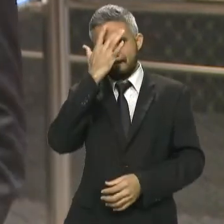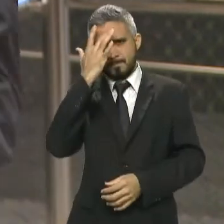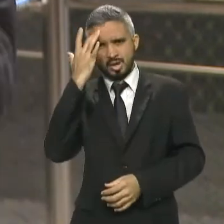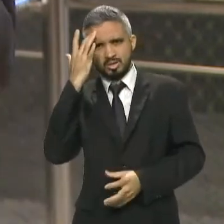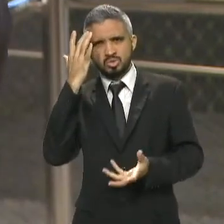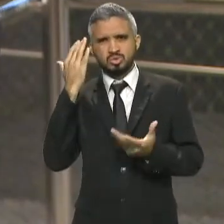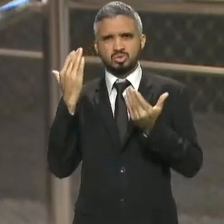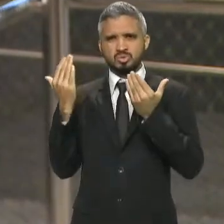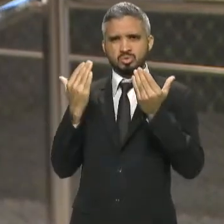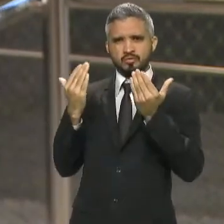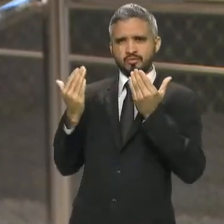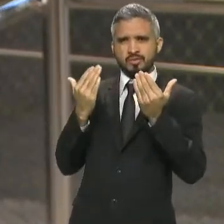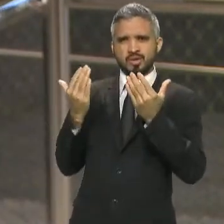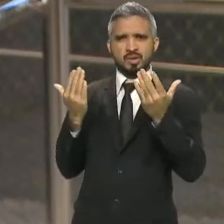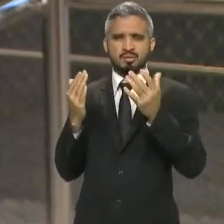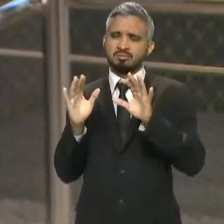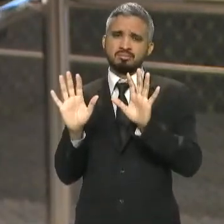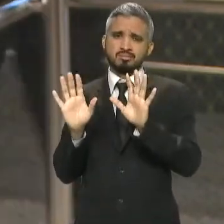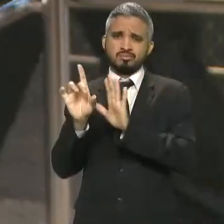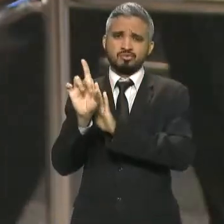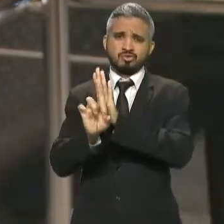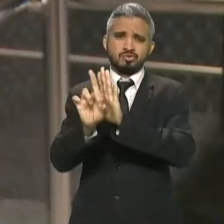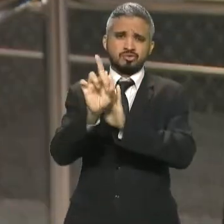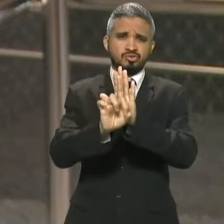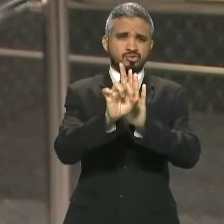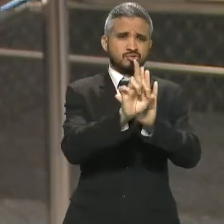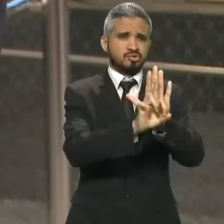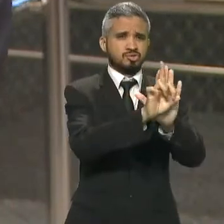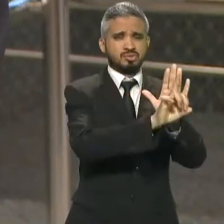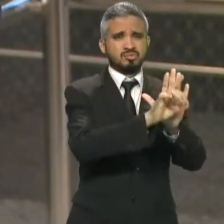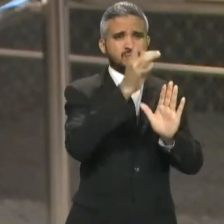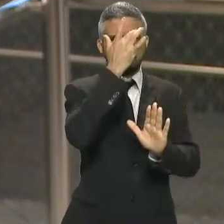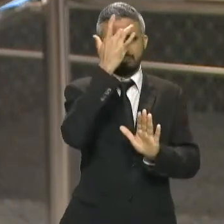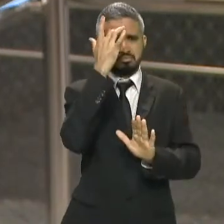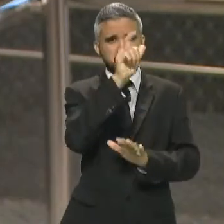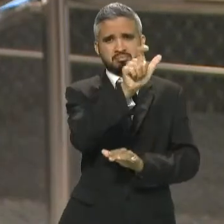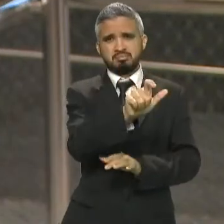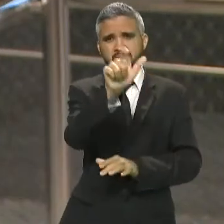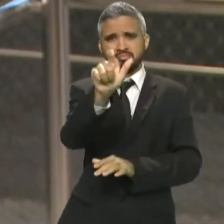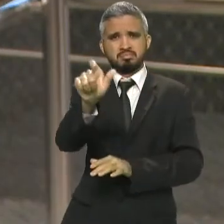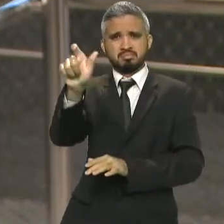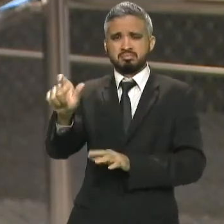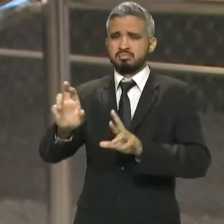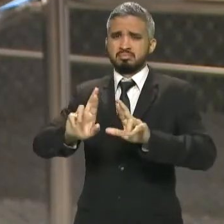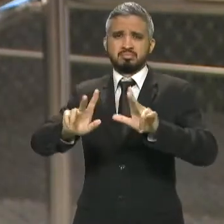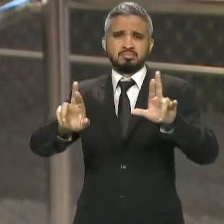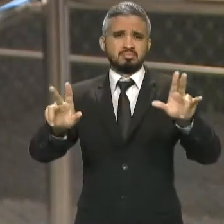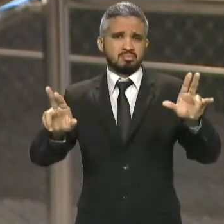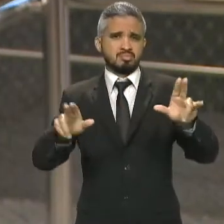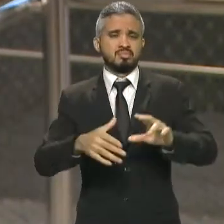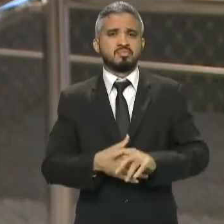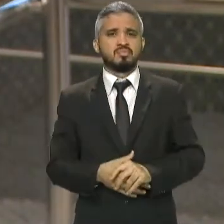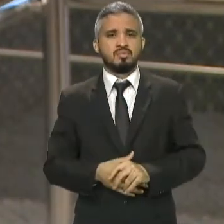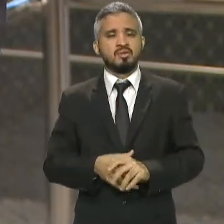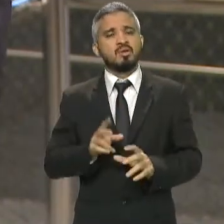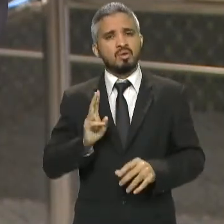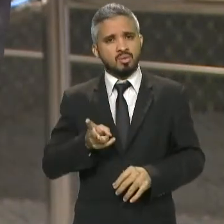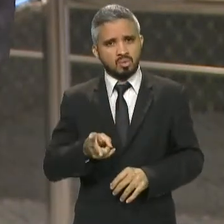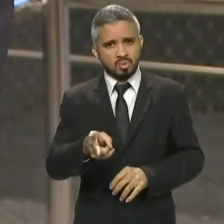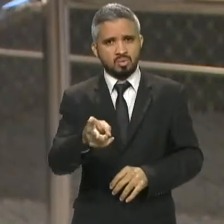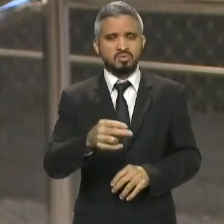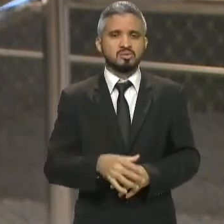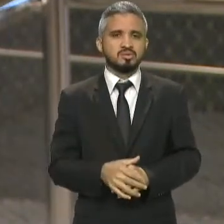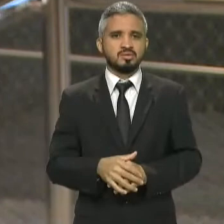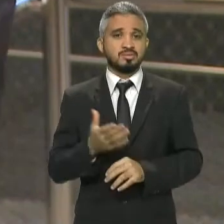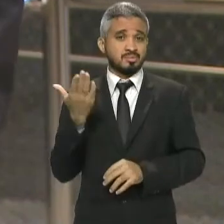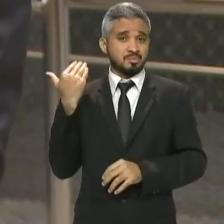modus operandi, cada um tem seu estilo de trabalho, cada um tem seu jeito de trabalhar, ele tem o dele e vai continuar assim. E foi assim, quando muitos